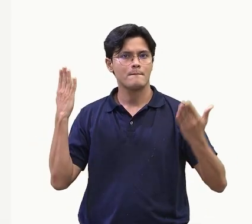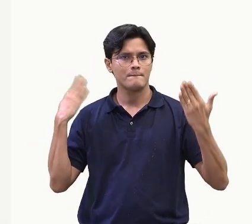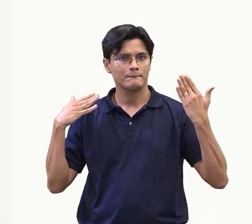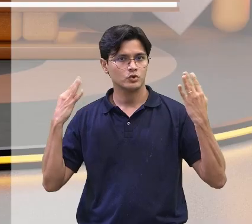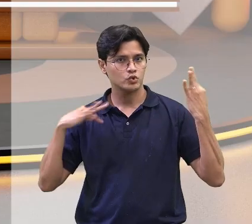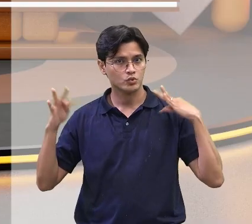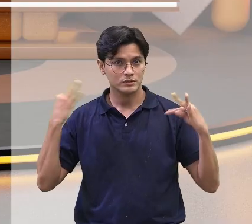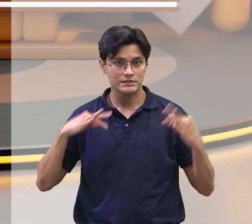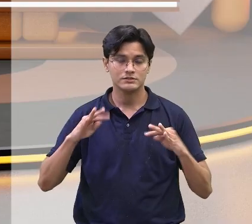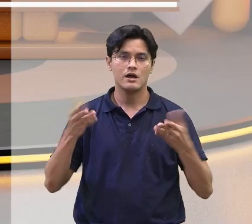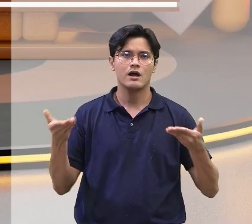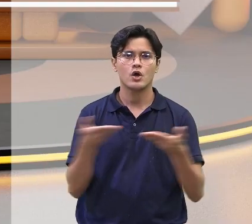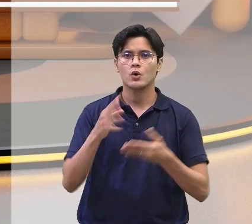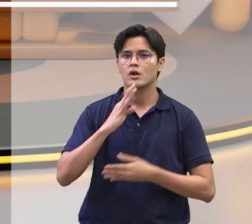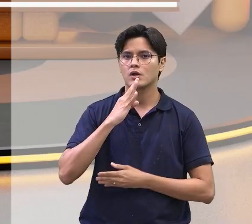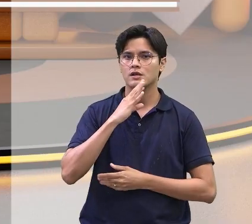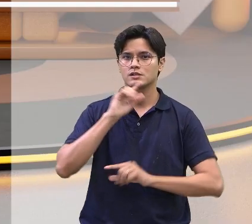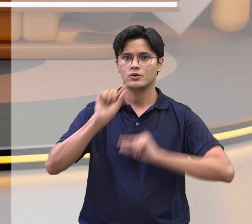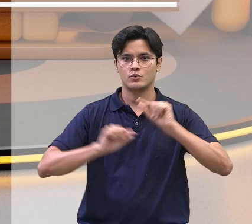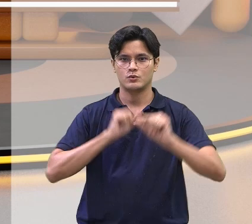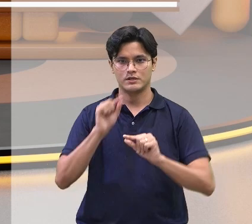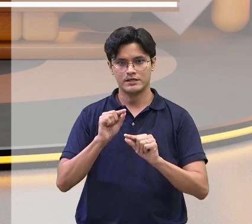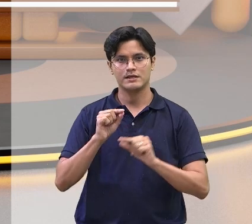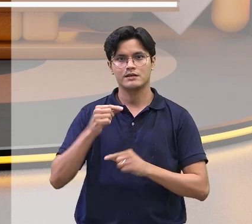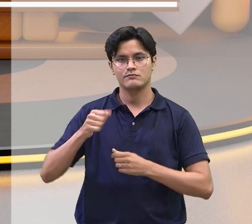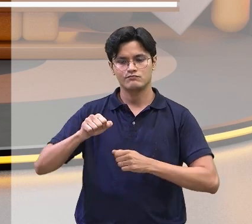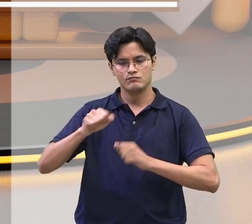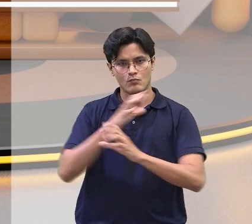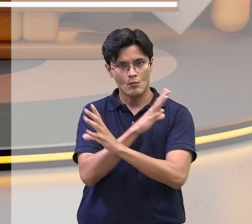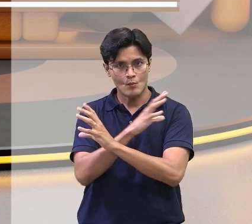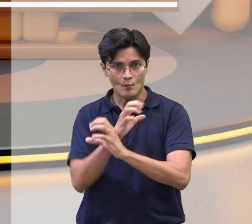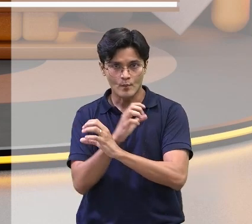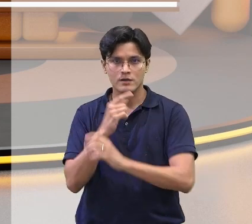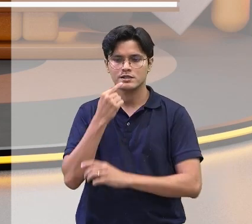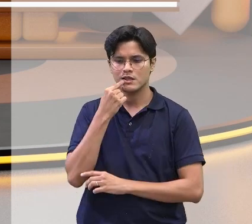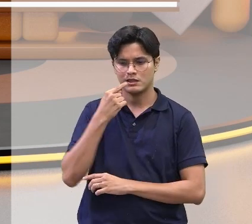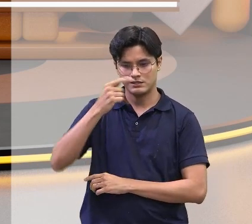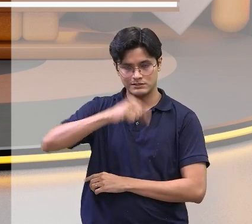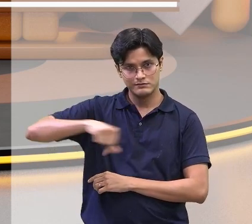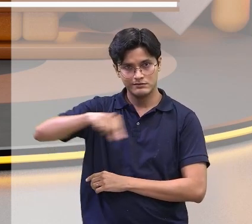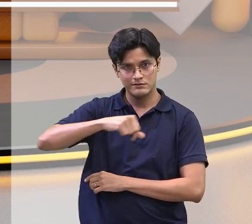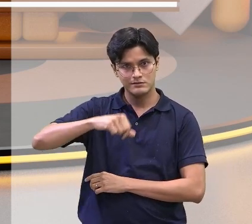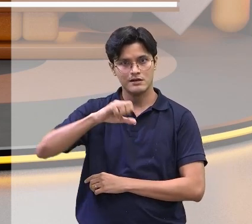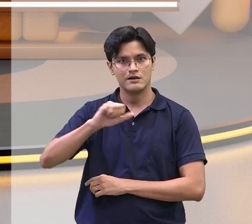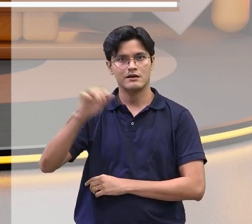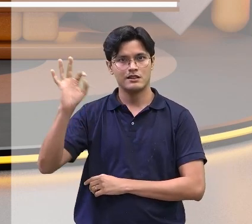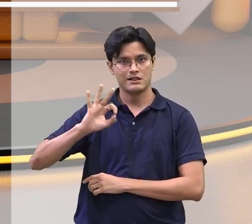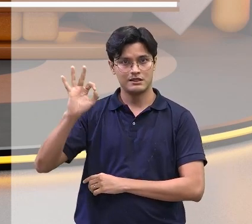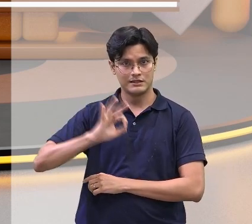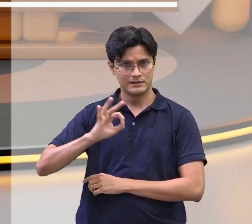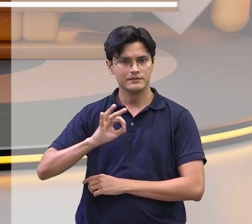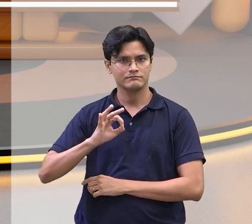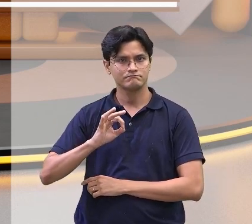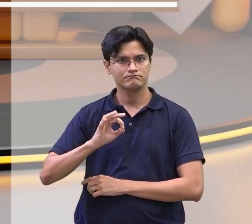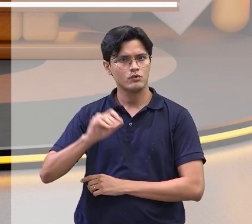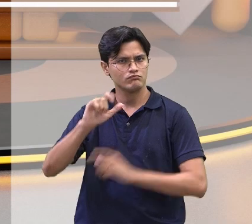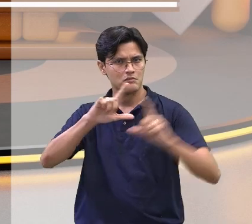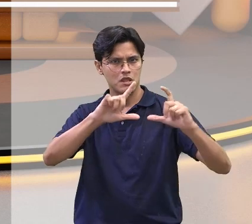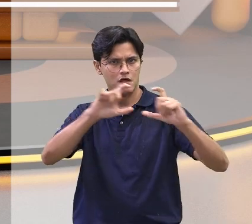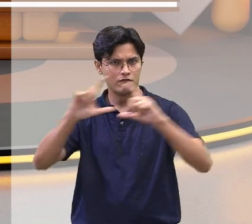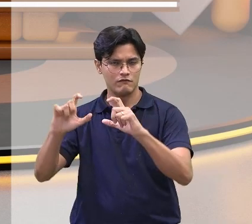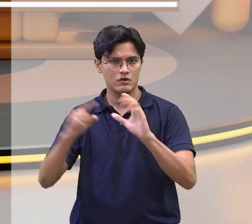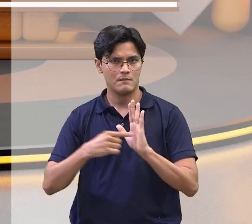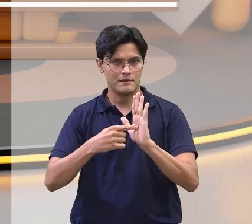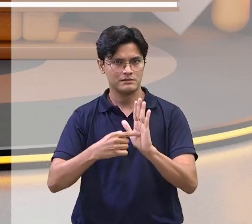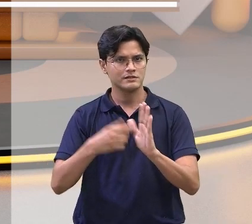conhecer o Salar de Atacama. Aqui vocês conseguem enxergar. Aí é muito mais bonito as fotos. Eu vou mostrar para vocês